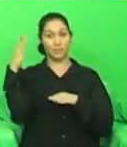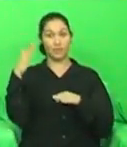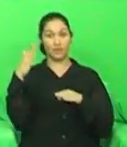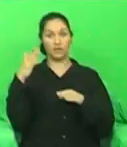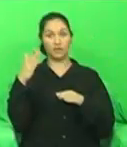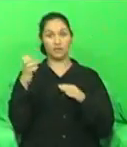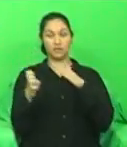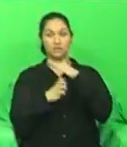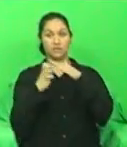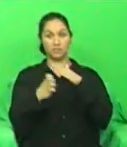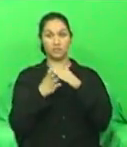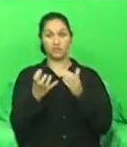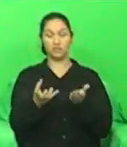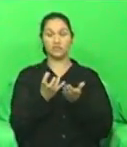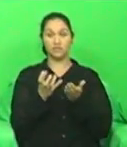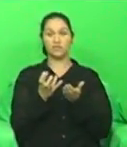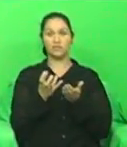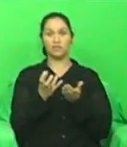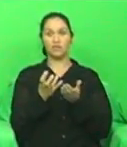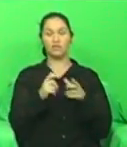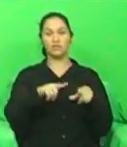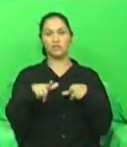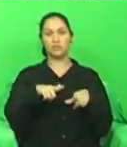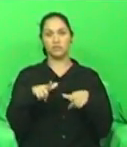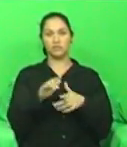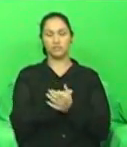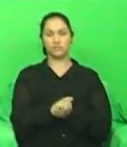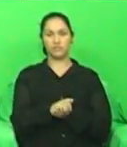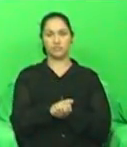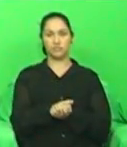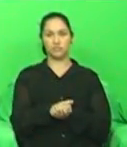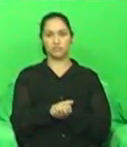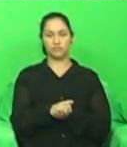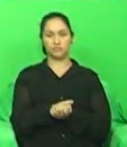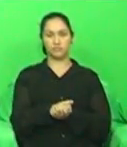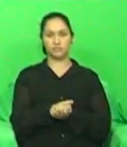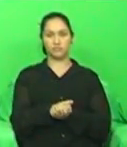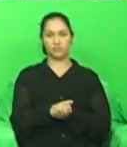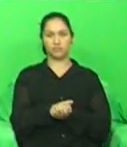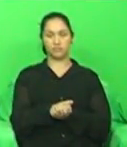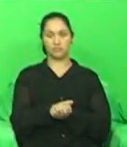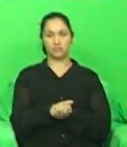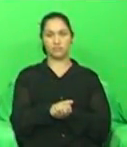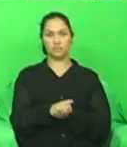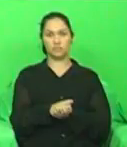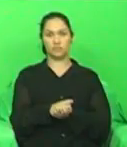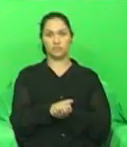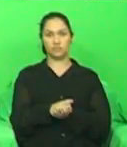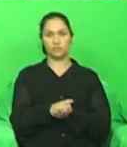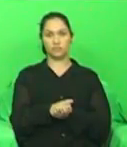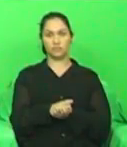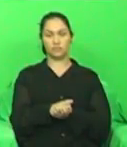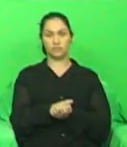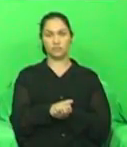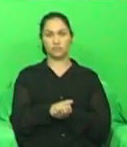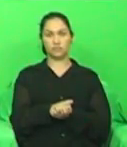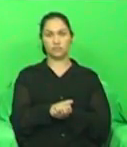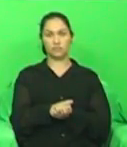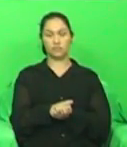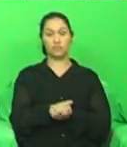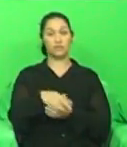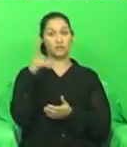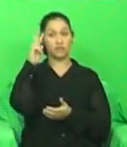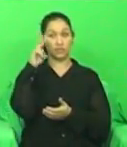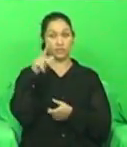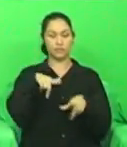um qualquer uma empresa que deve funcionar a ganhar 50 mil reais por mês pra prestar um serviço desse nec também é digno trabalho